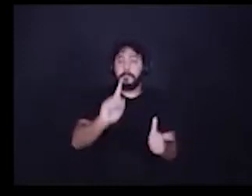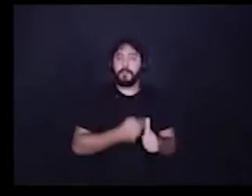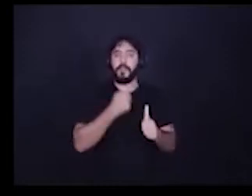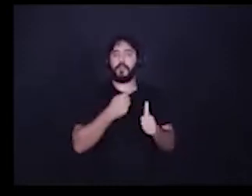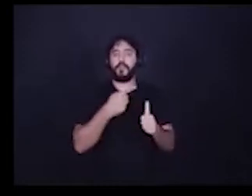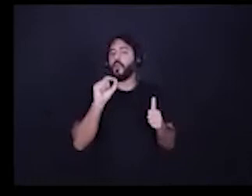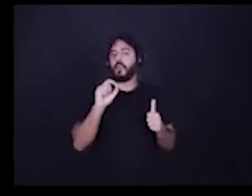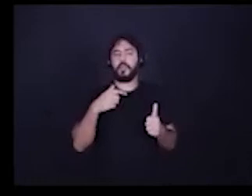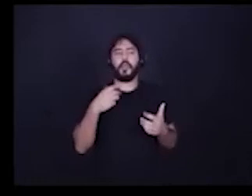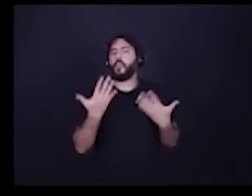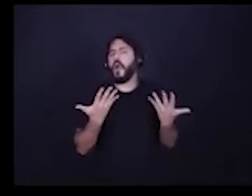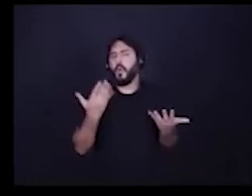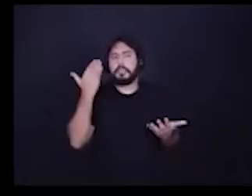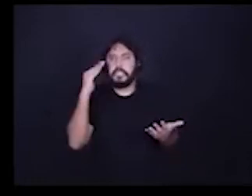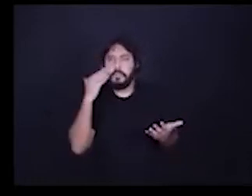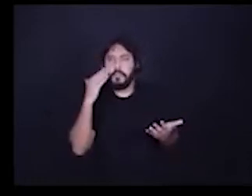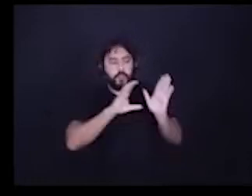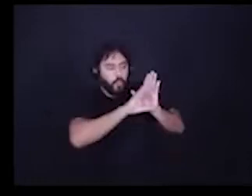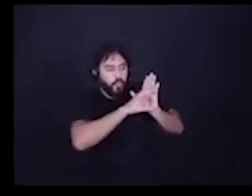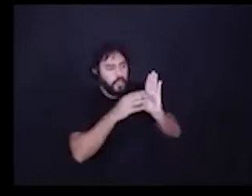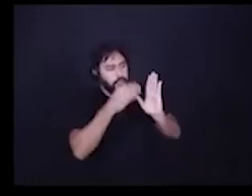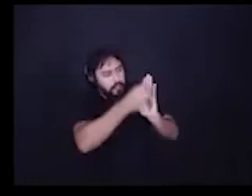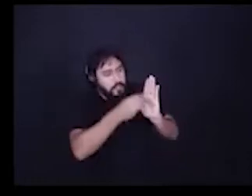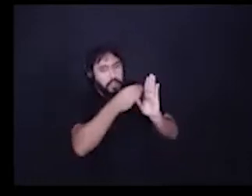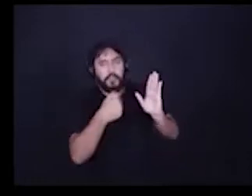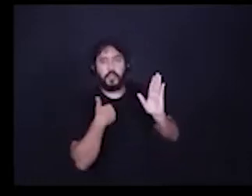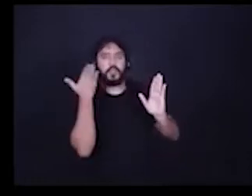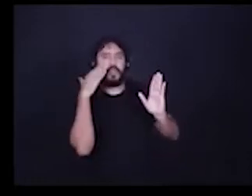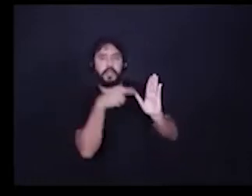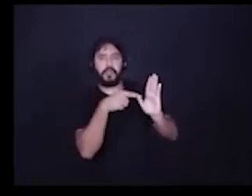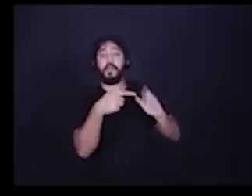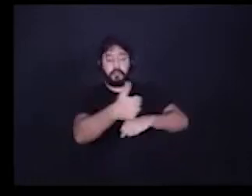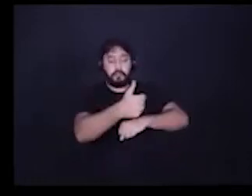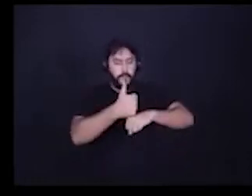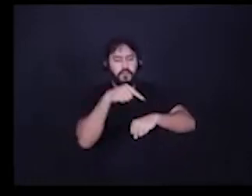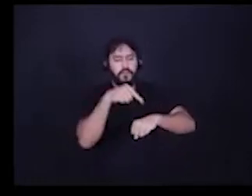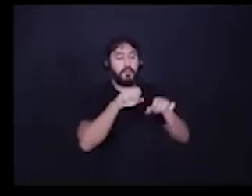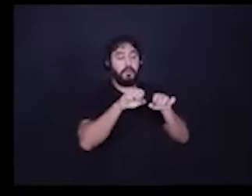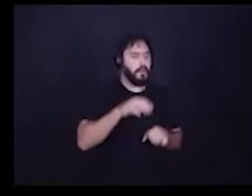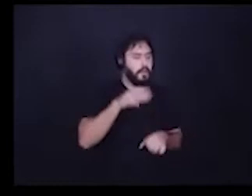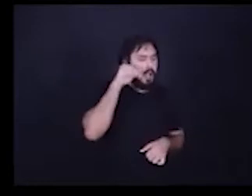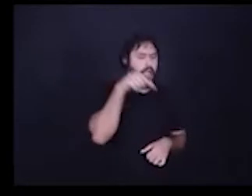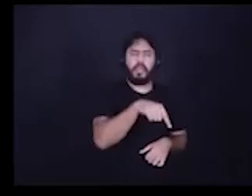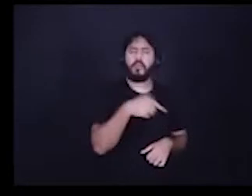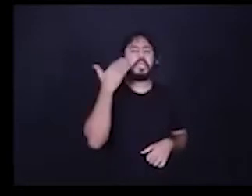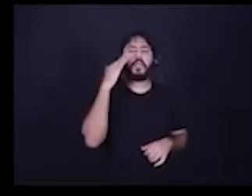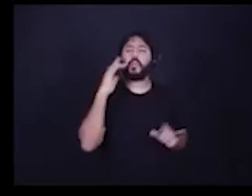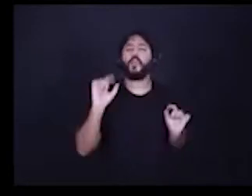da atuação do design como essa profissão que ela existe entre as